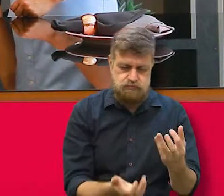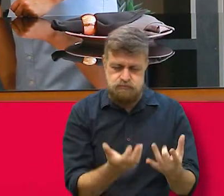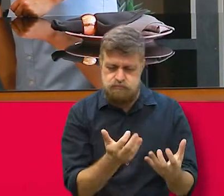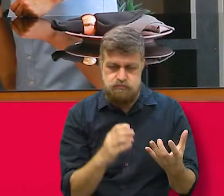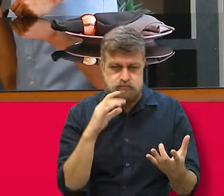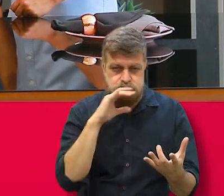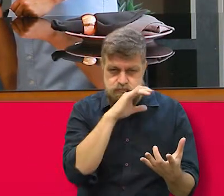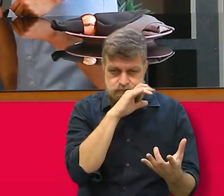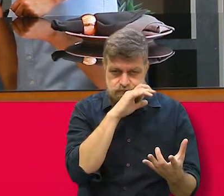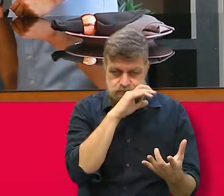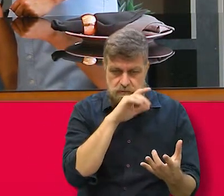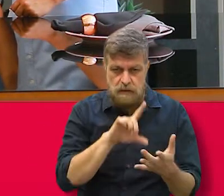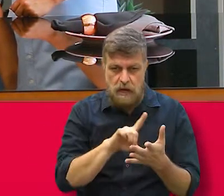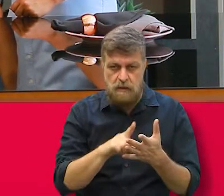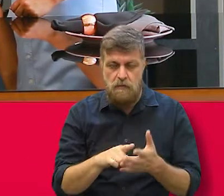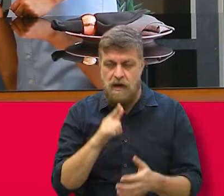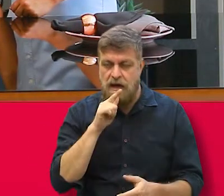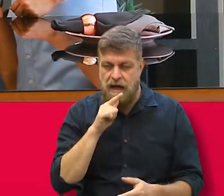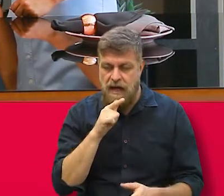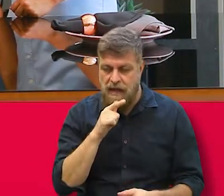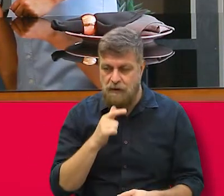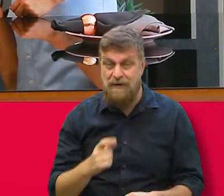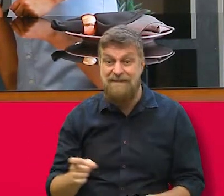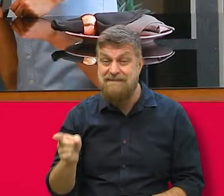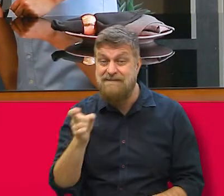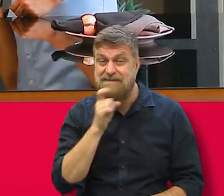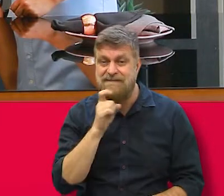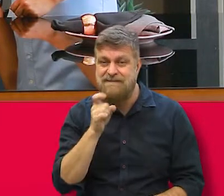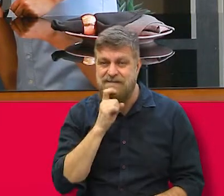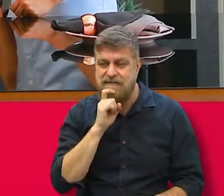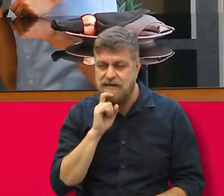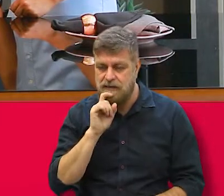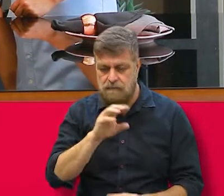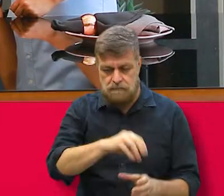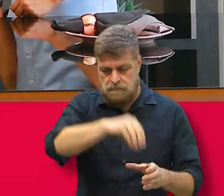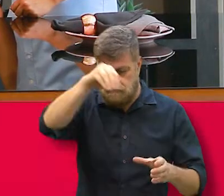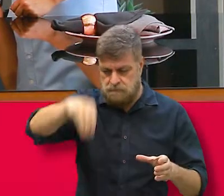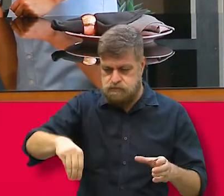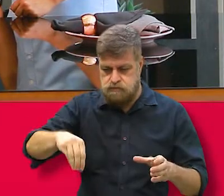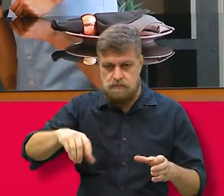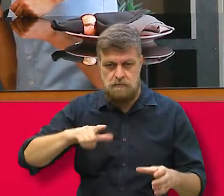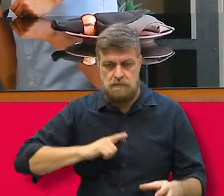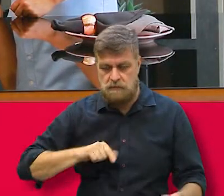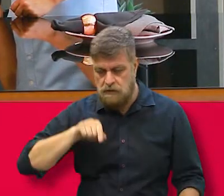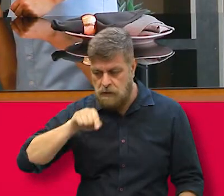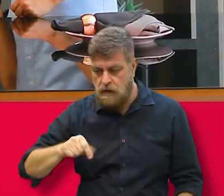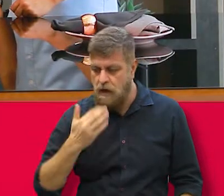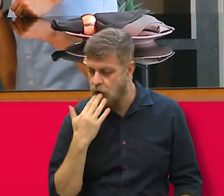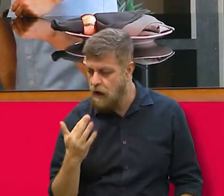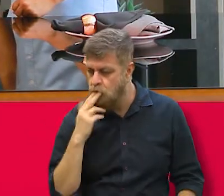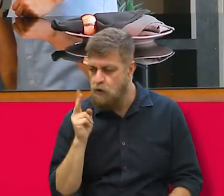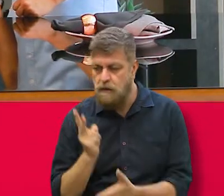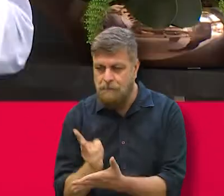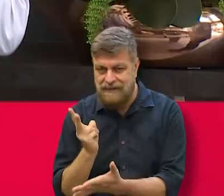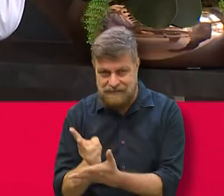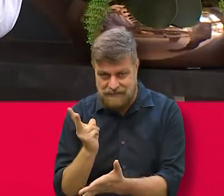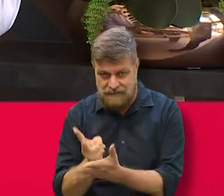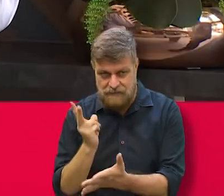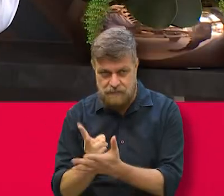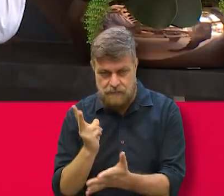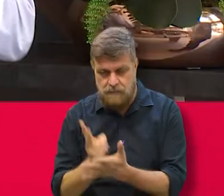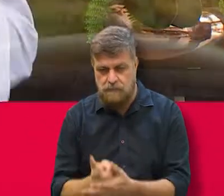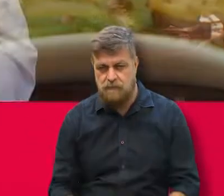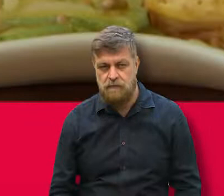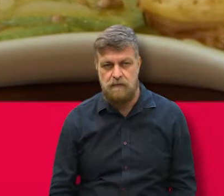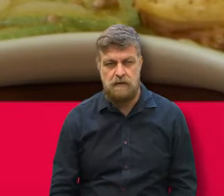Aí depois você escorre a água quente, põe na água gelada imediatamente. Vai manter a cor,